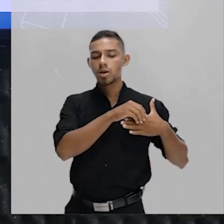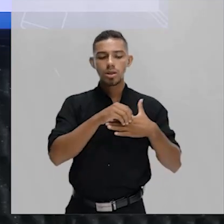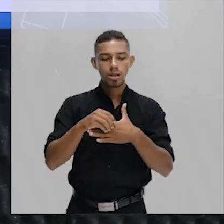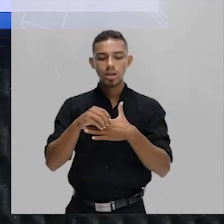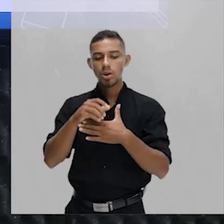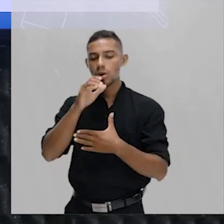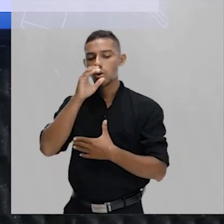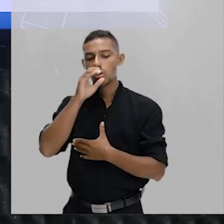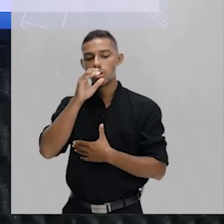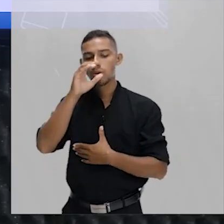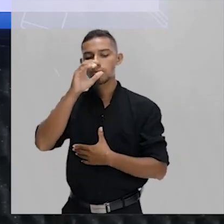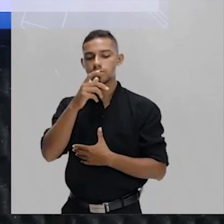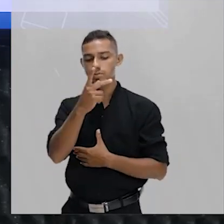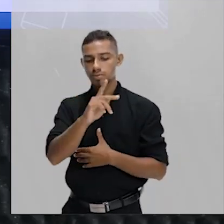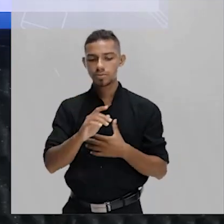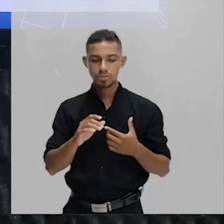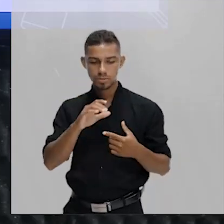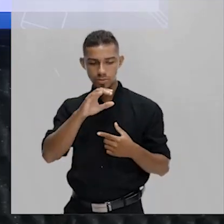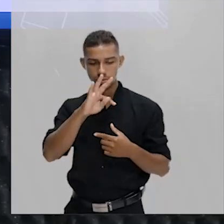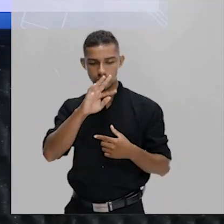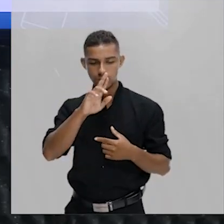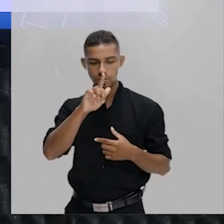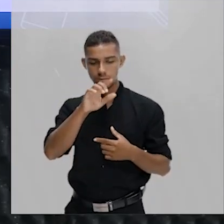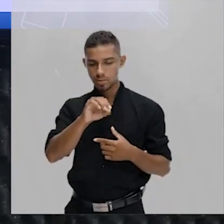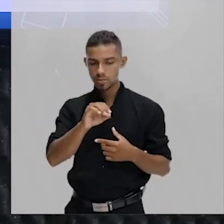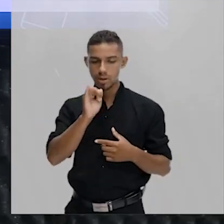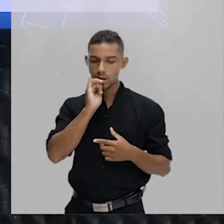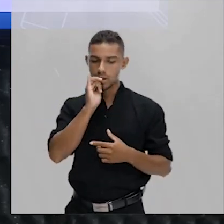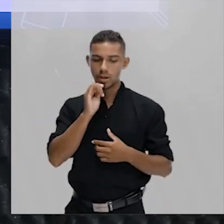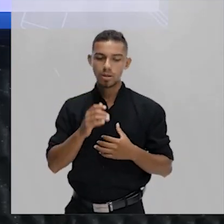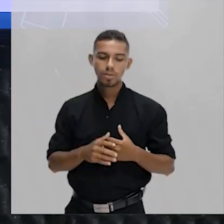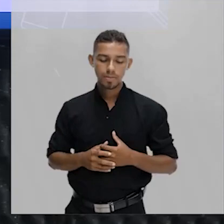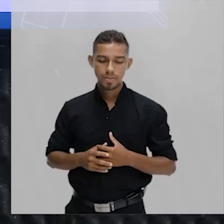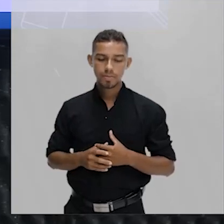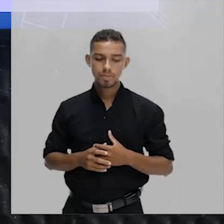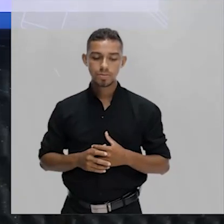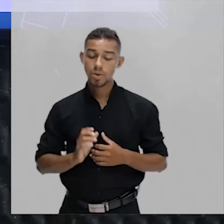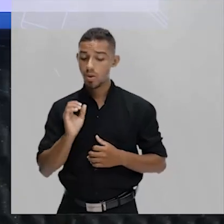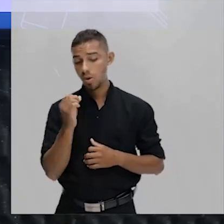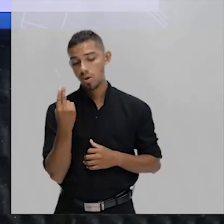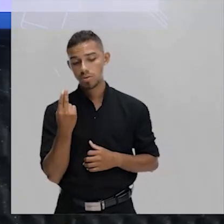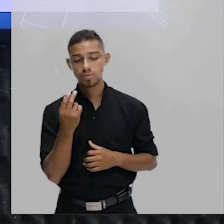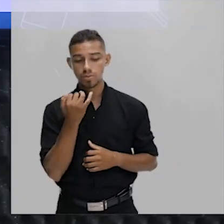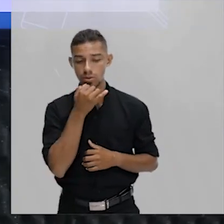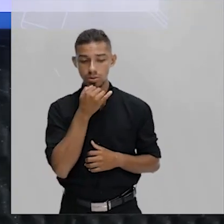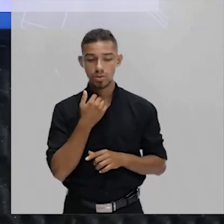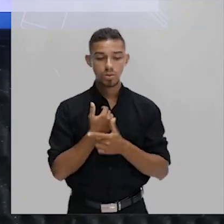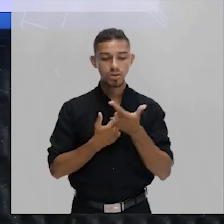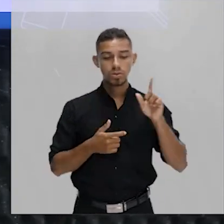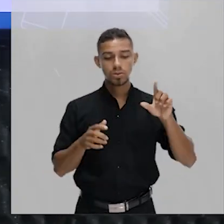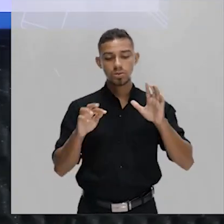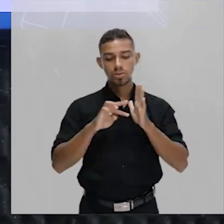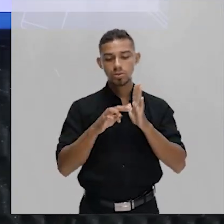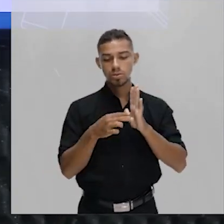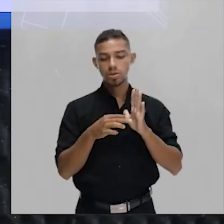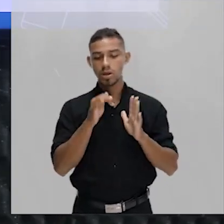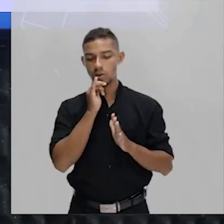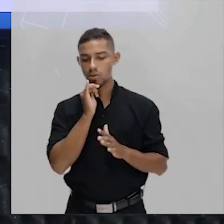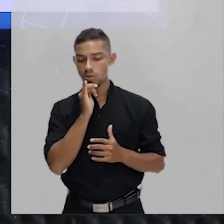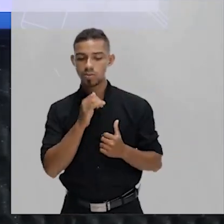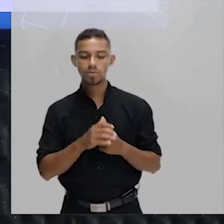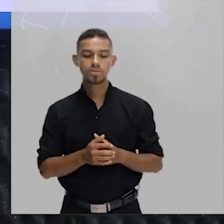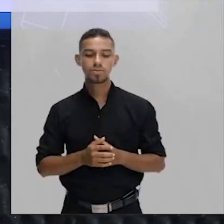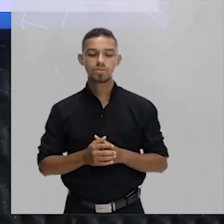você. Verbo trazer na primeira pessoa do indicativo. Ou no outro sentido, nós podemos ter também um